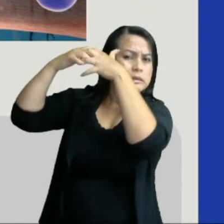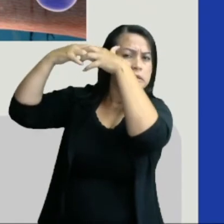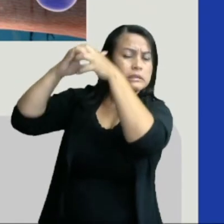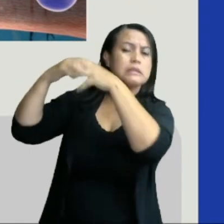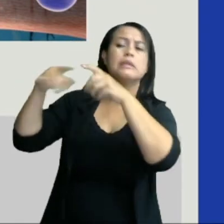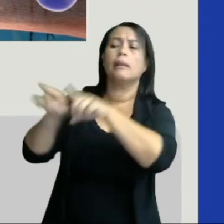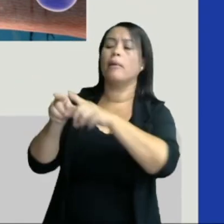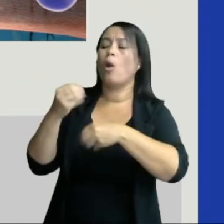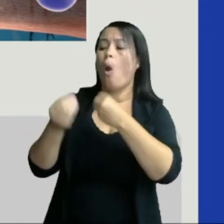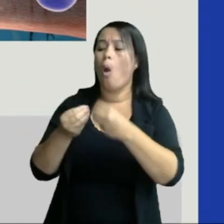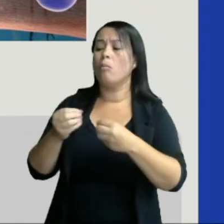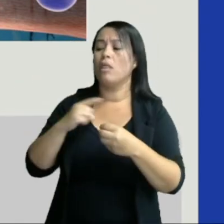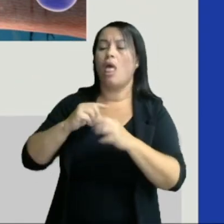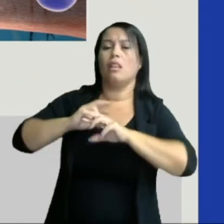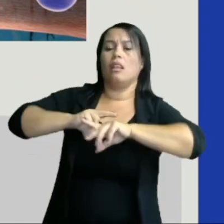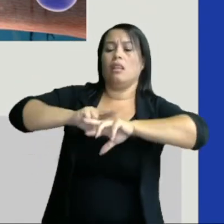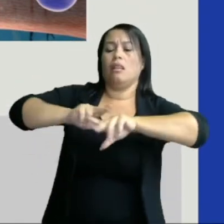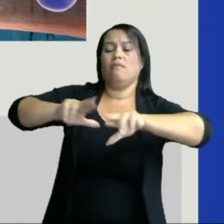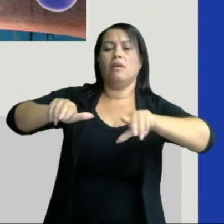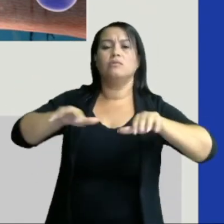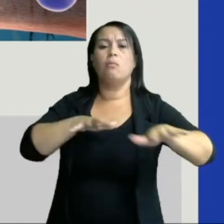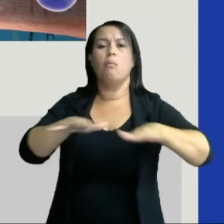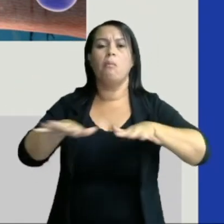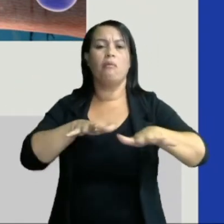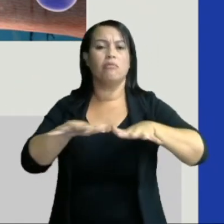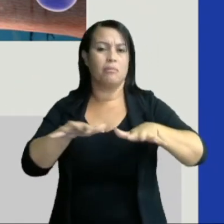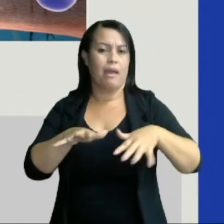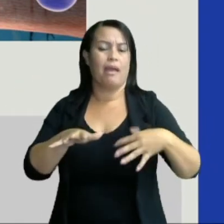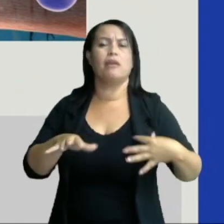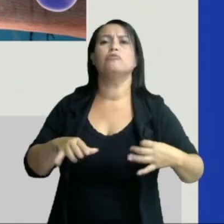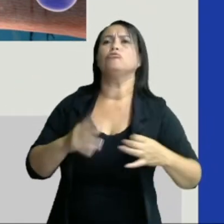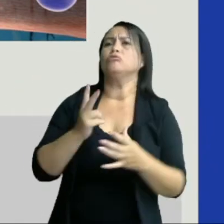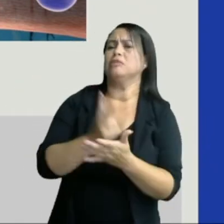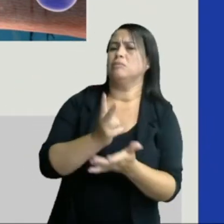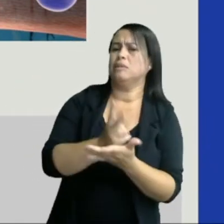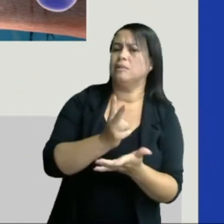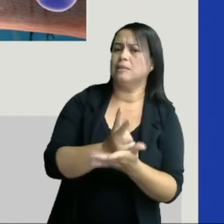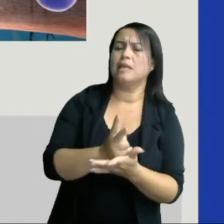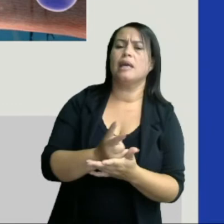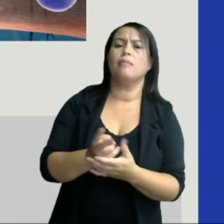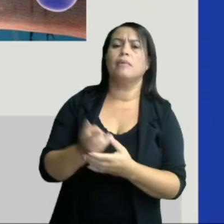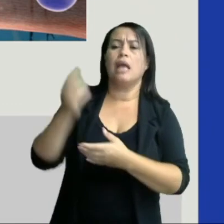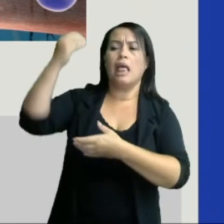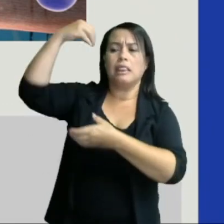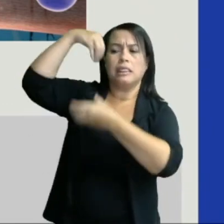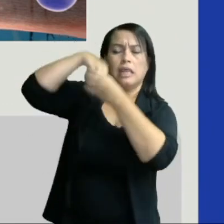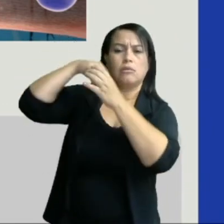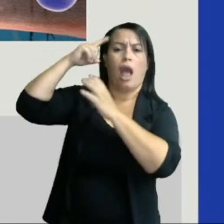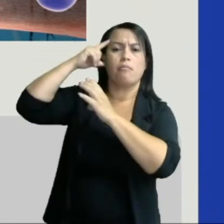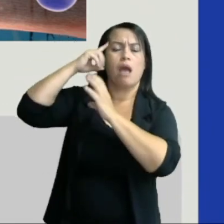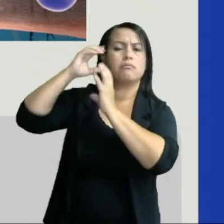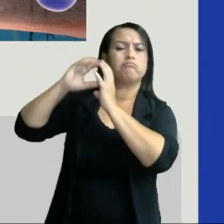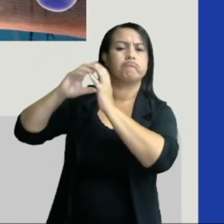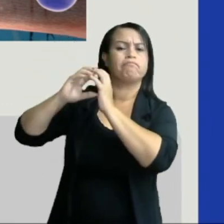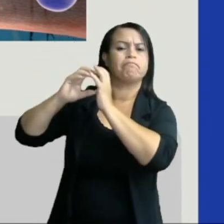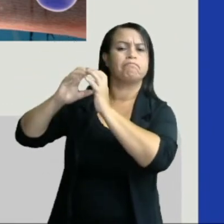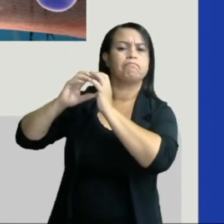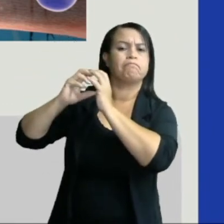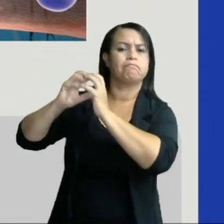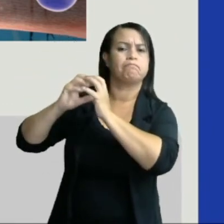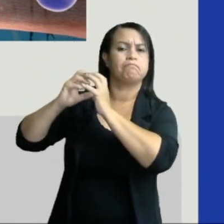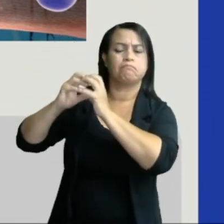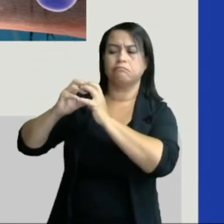acontece diversos movimentos de sinapses o tempo inteiro no nosso cérebro. Então, o tempo todo,